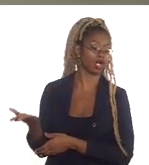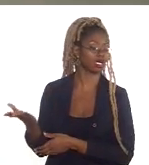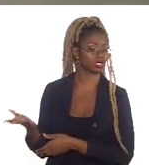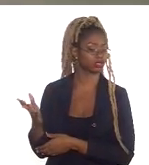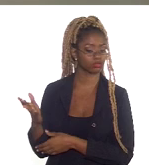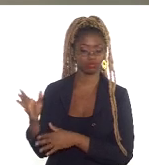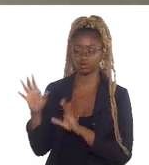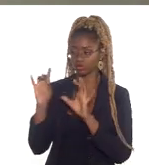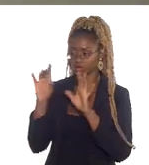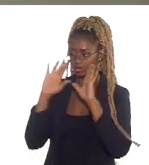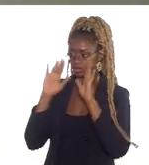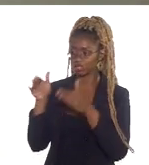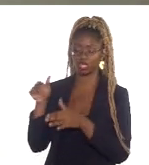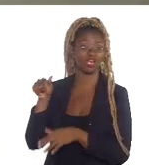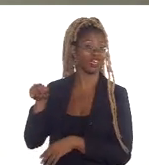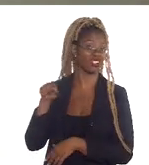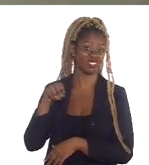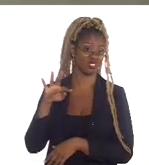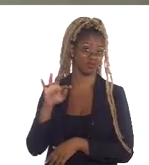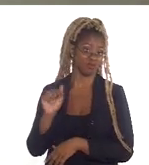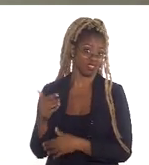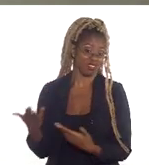Especificamente nessa área, esta é a meta.